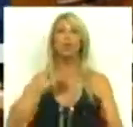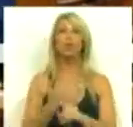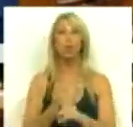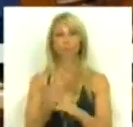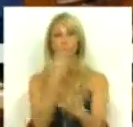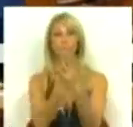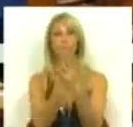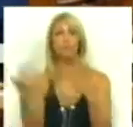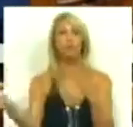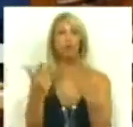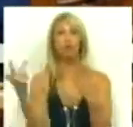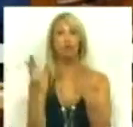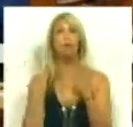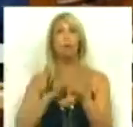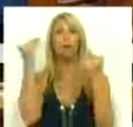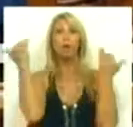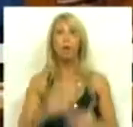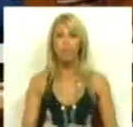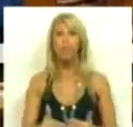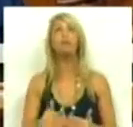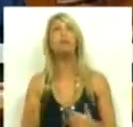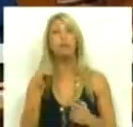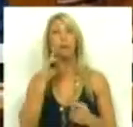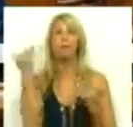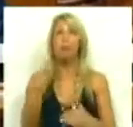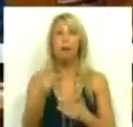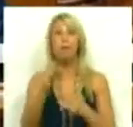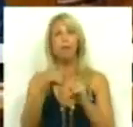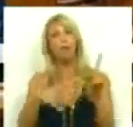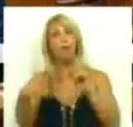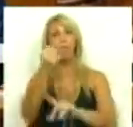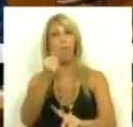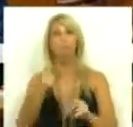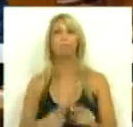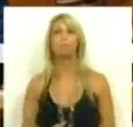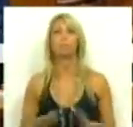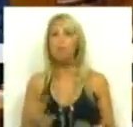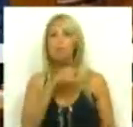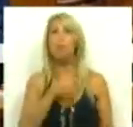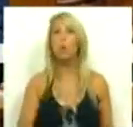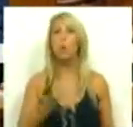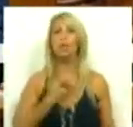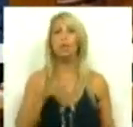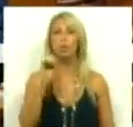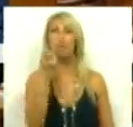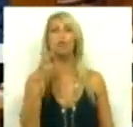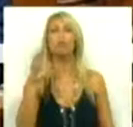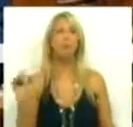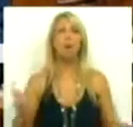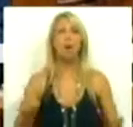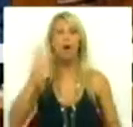a Troika quanto aos limites e ao prazo para as atingir. Concorda o doutor Seguro ou não que o déficit seja